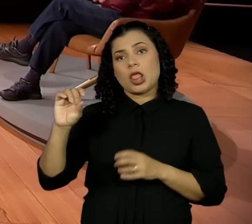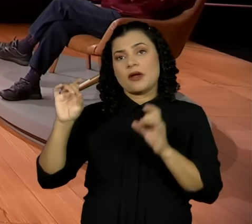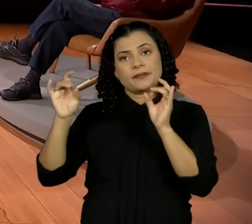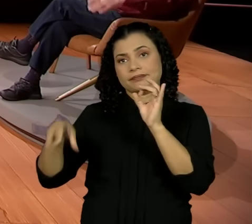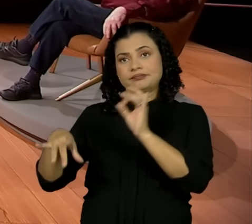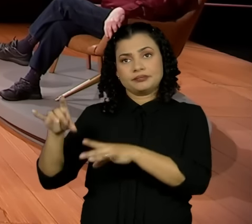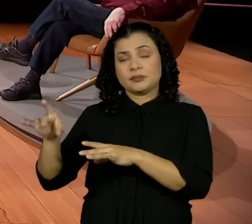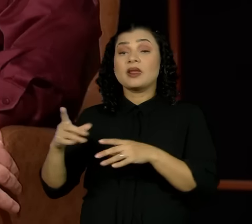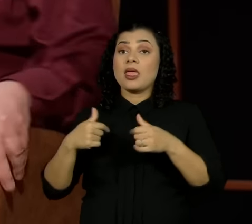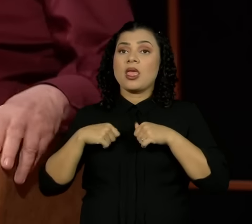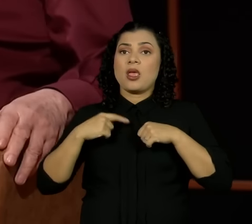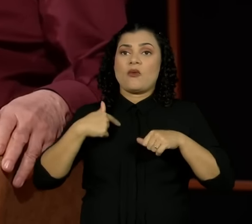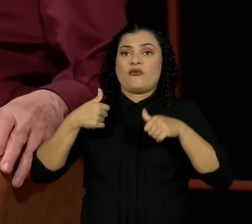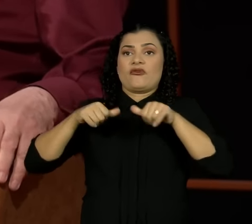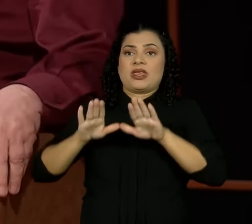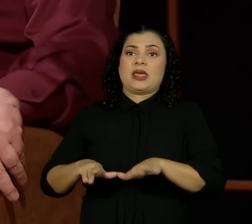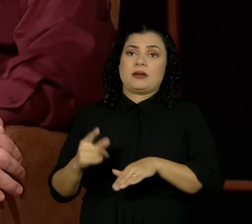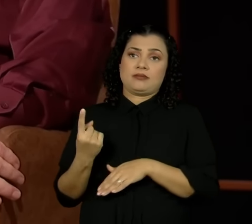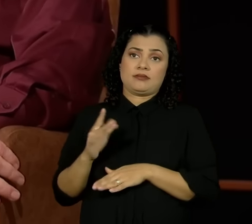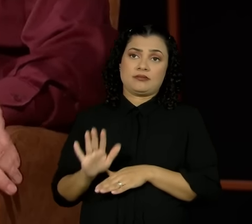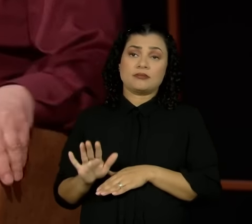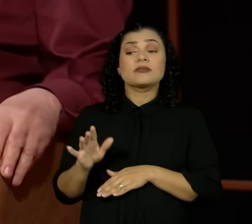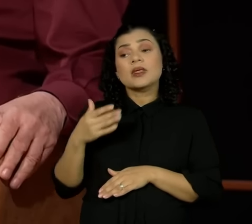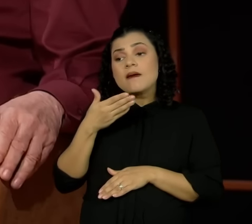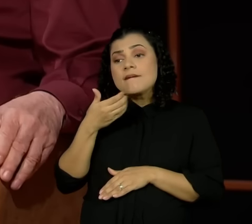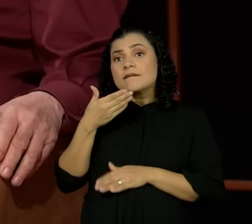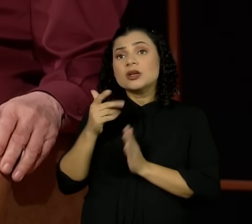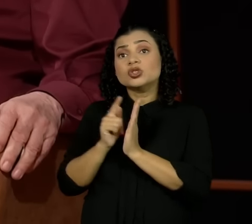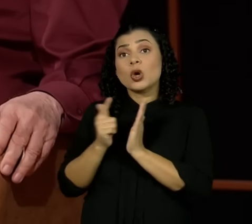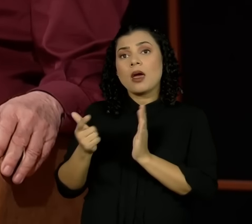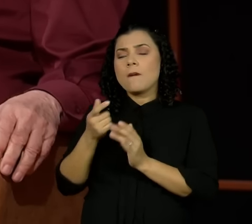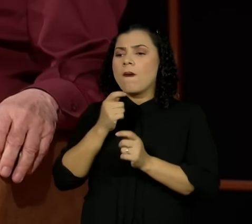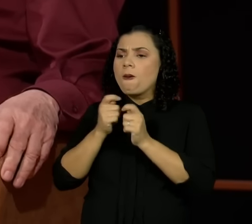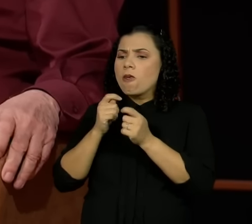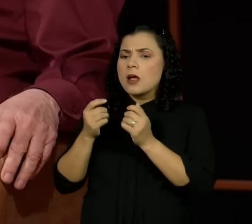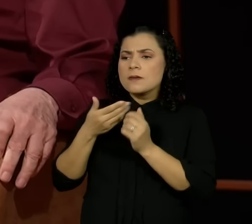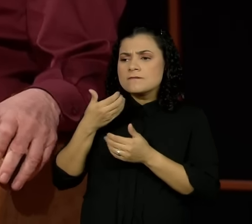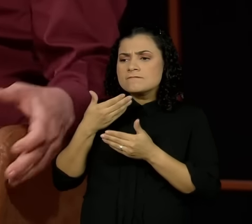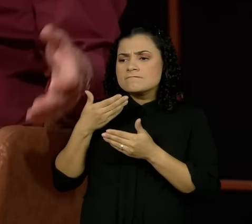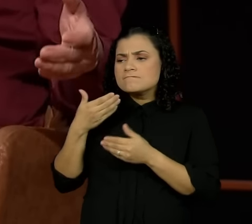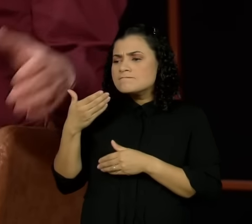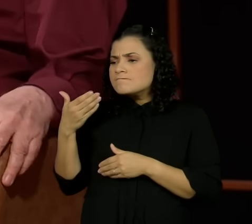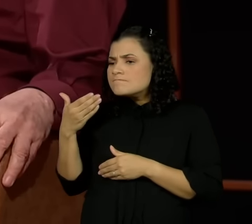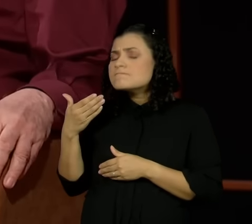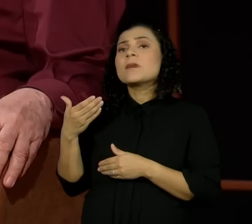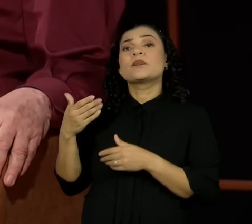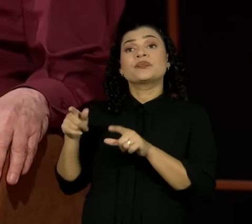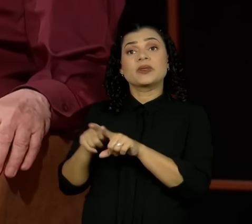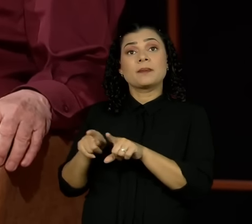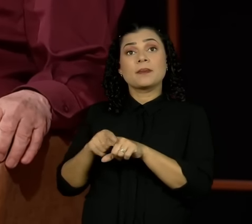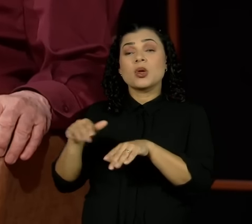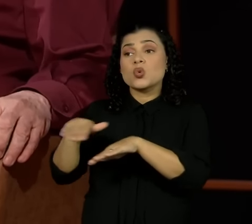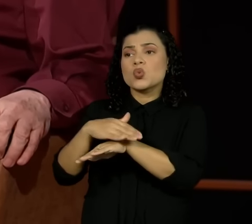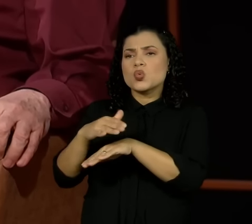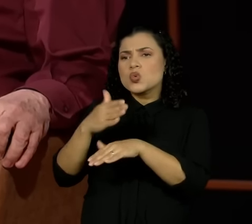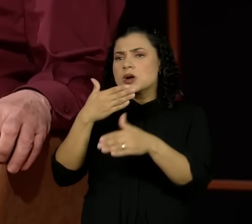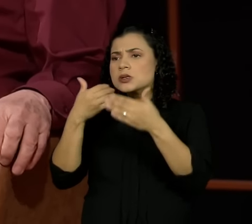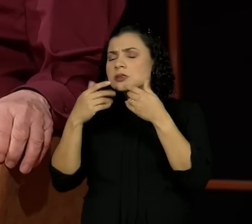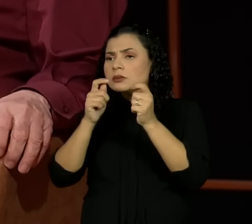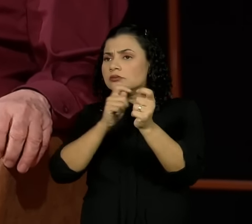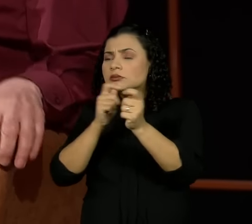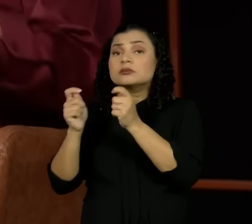eu dei sorte de ficar e ali eu fui aprender. A ir à rua, sacar coisas. E me